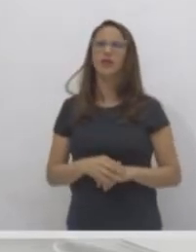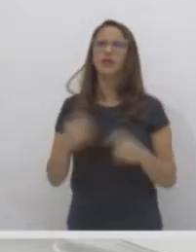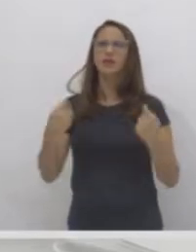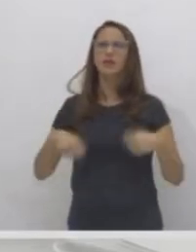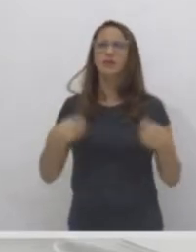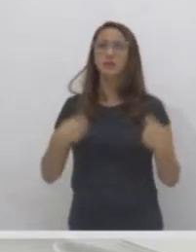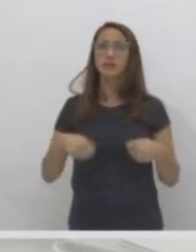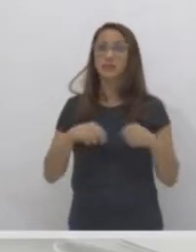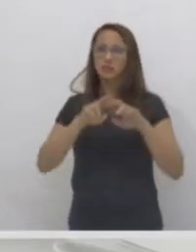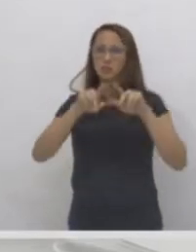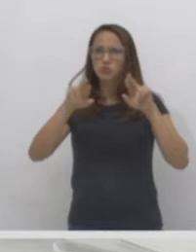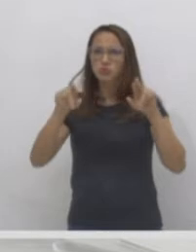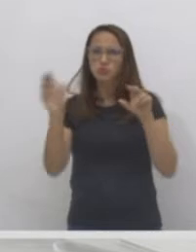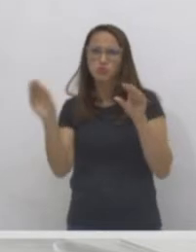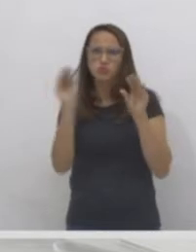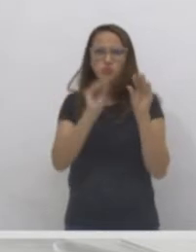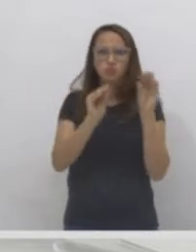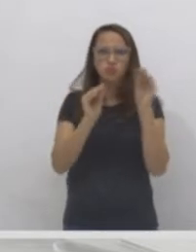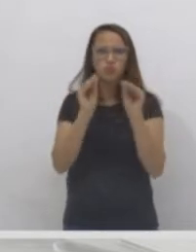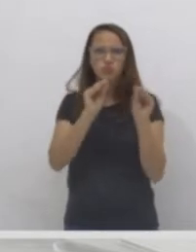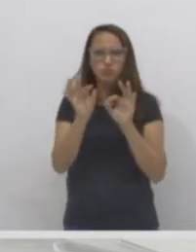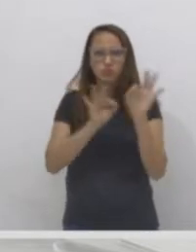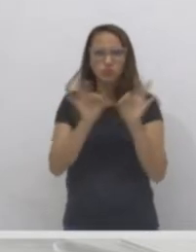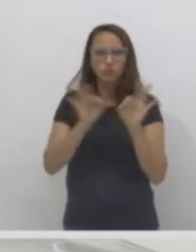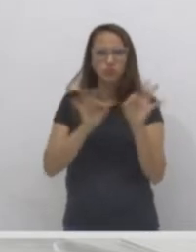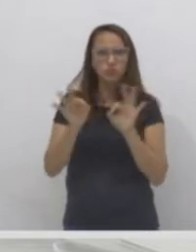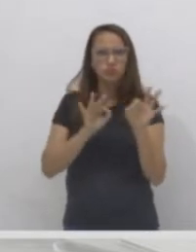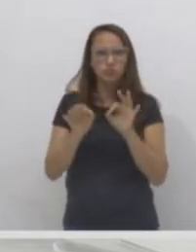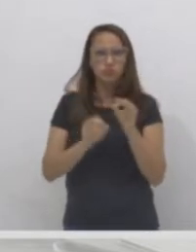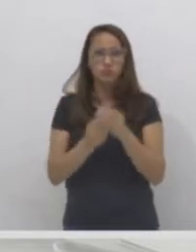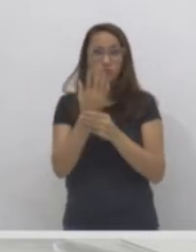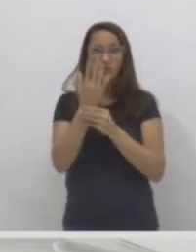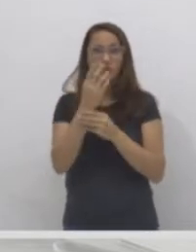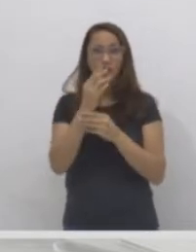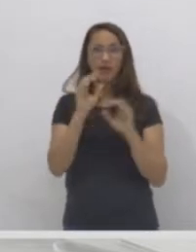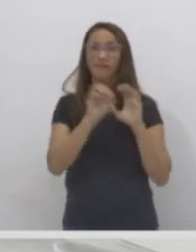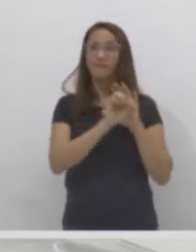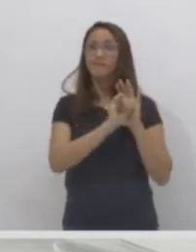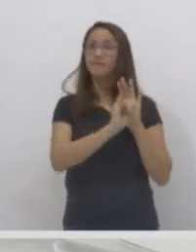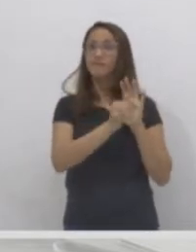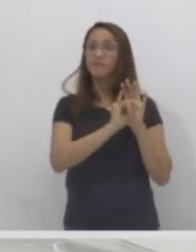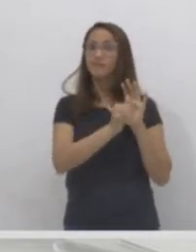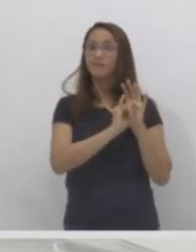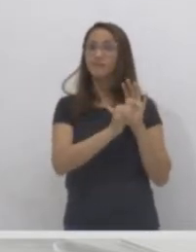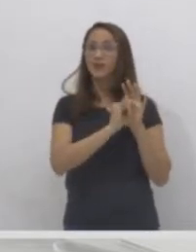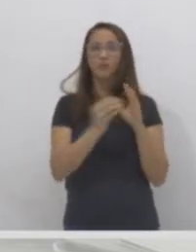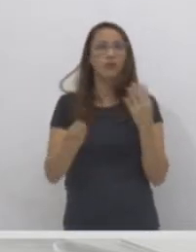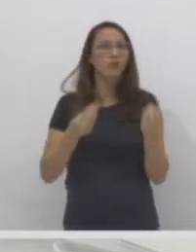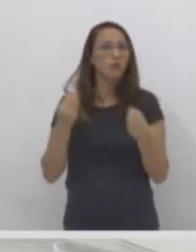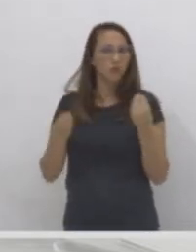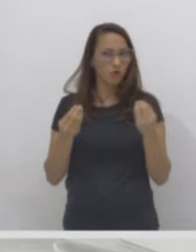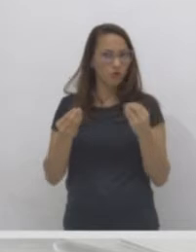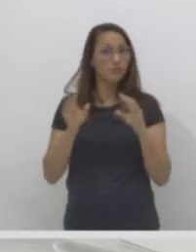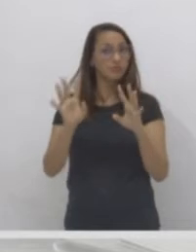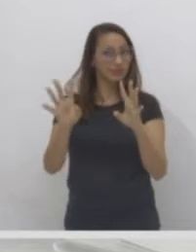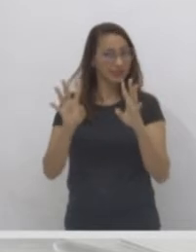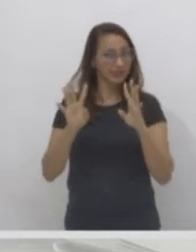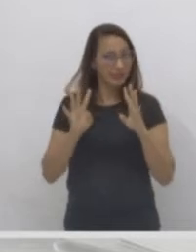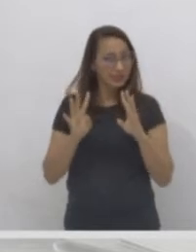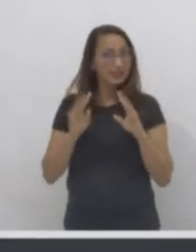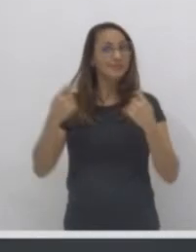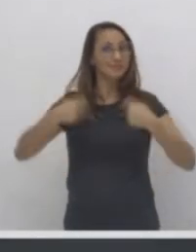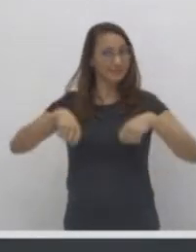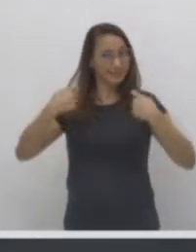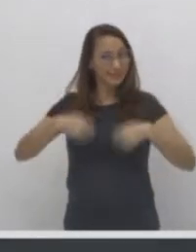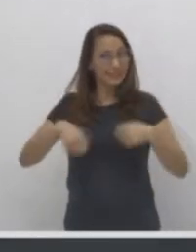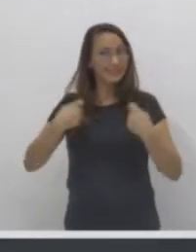precisamos ter para produzir uma fábula. Tá ok? Preste muita atenção nesses elementos, porque daqui a pouco nós vamos precisar deles para